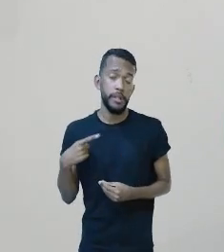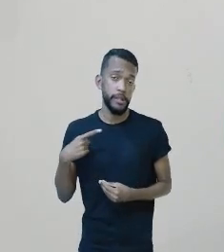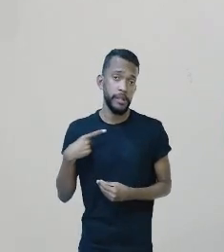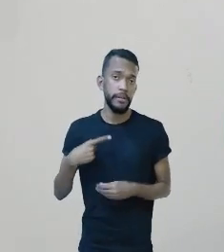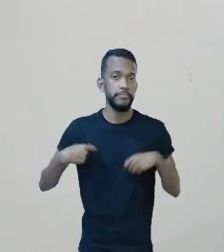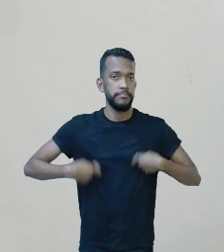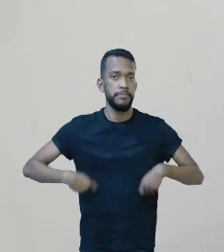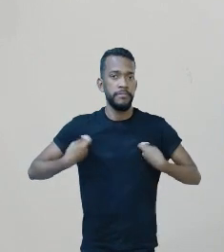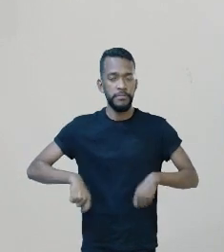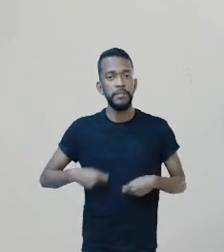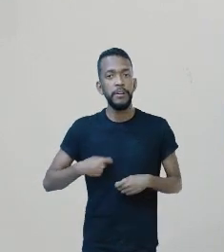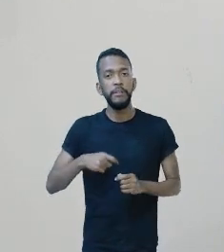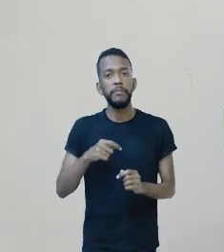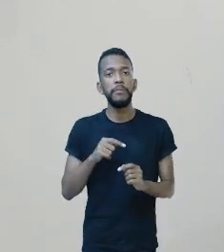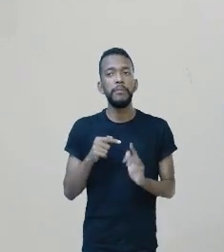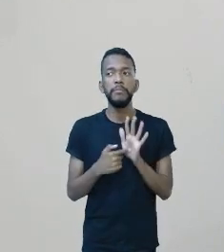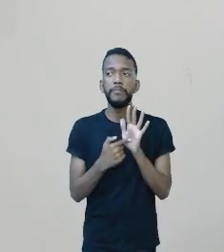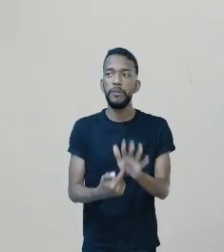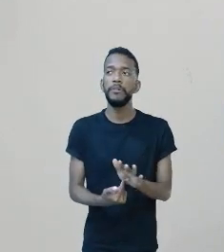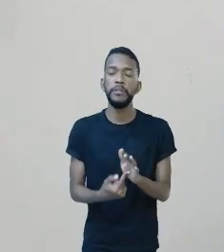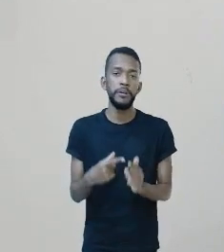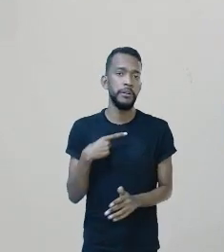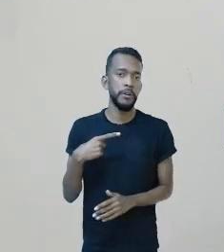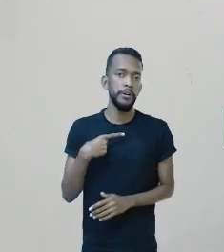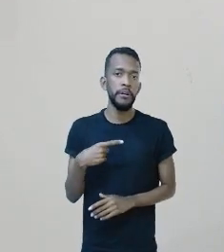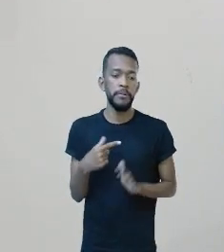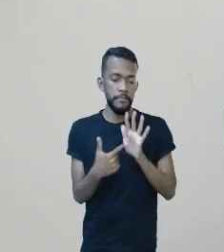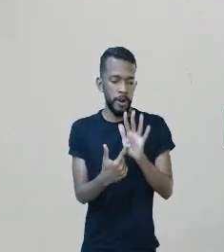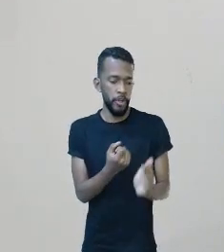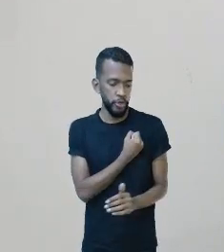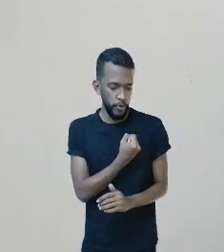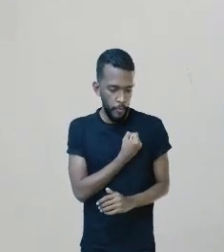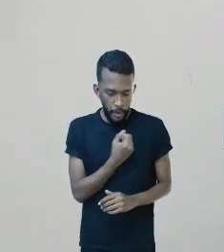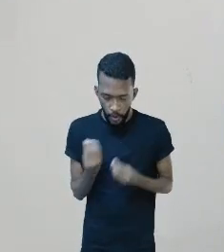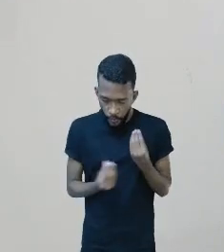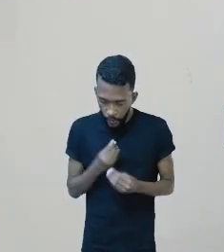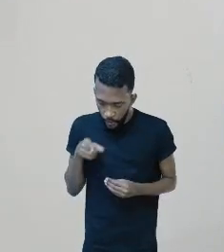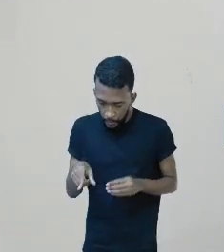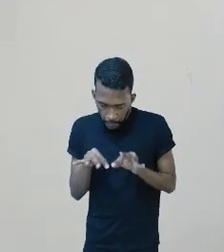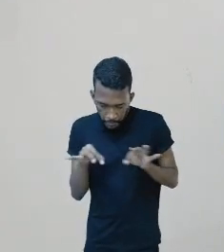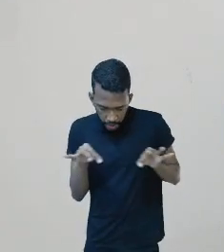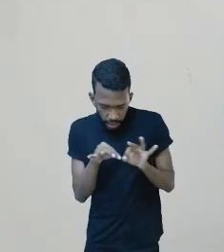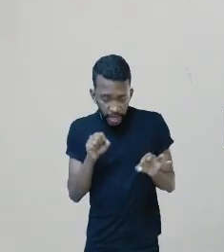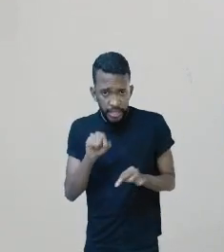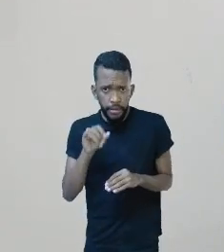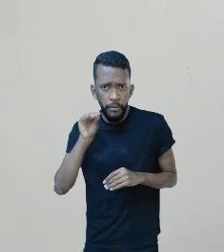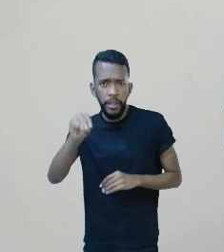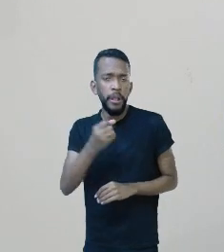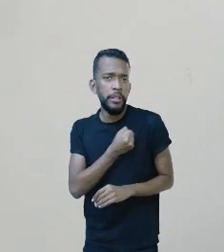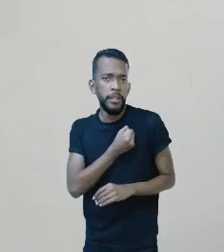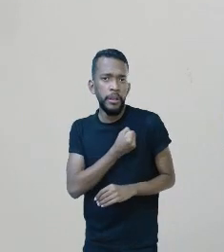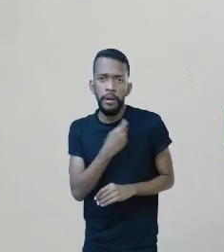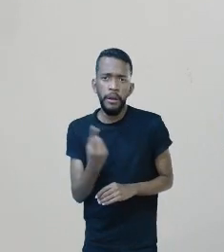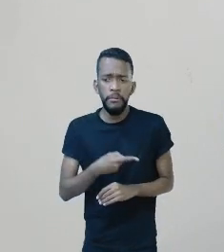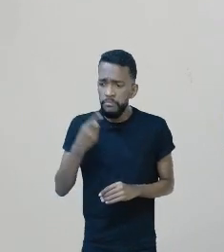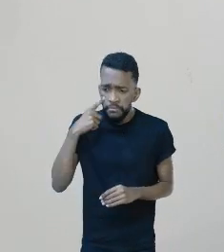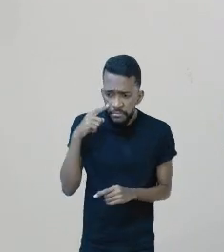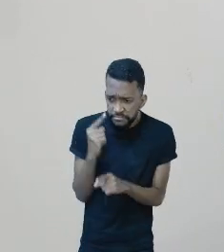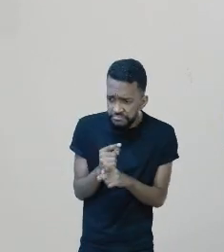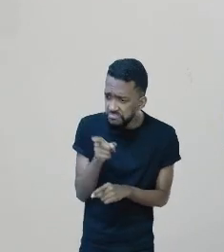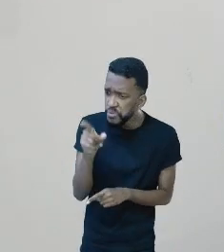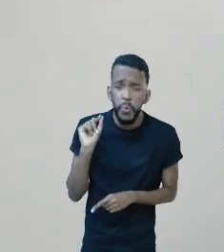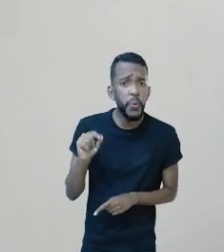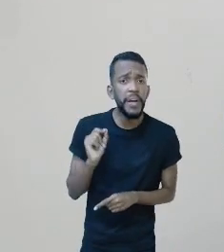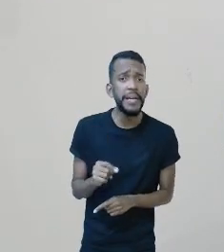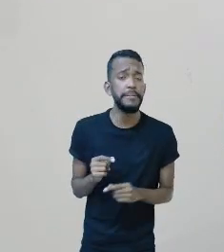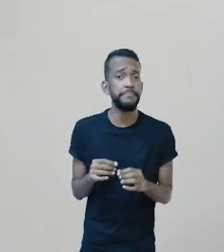gente representar numericamente o que foi medido. Se eu colocar somente o número, você não vai saber de fato o